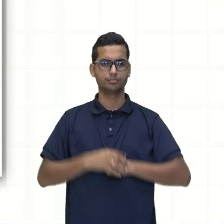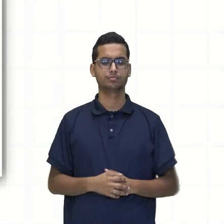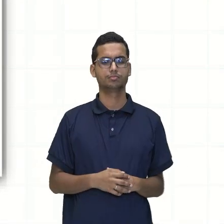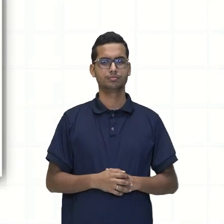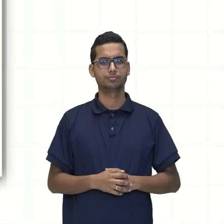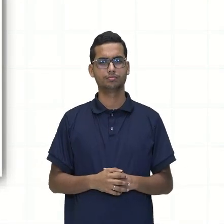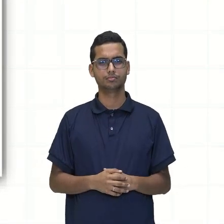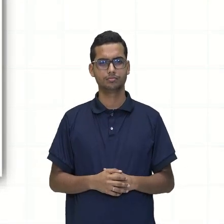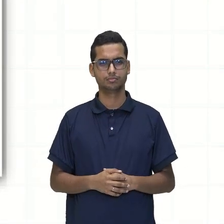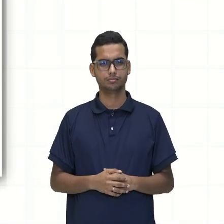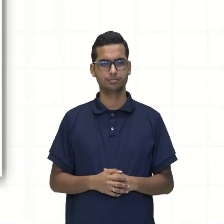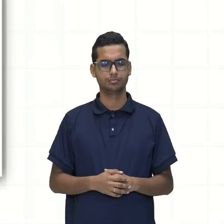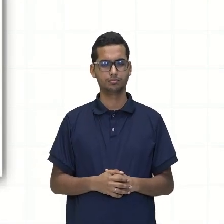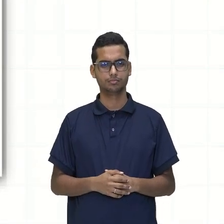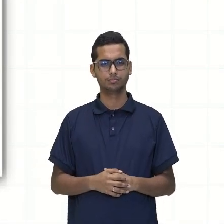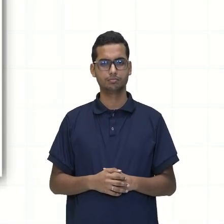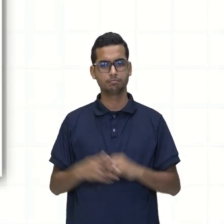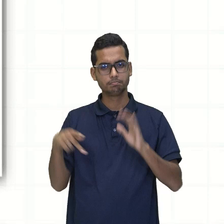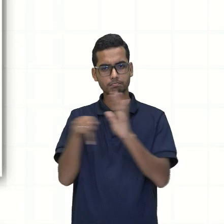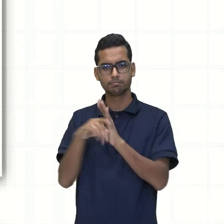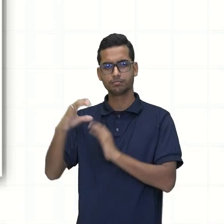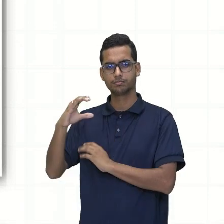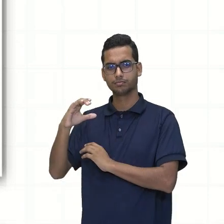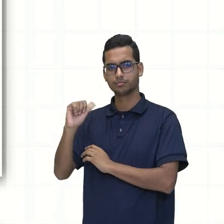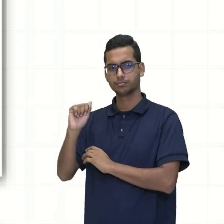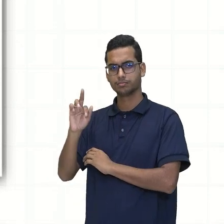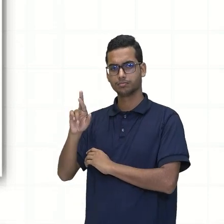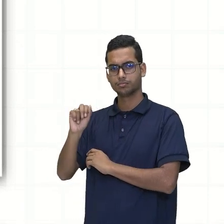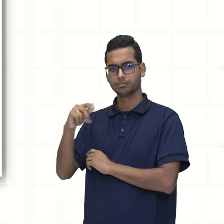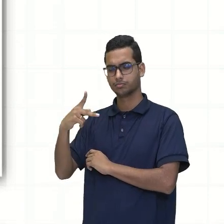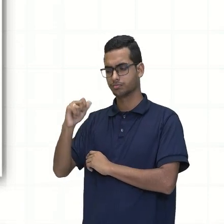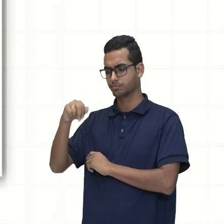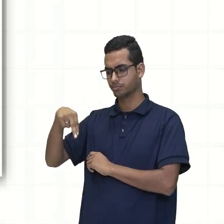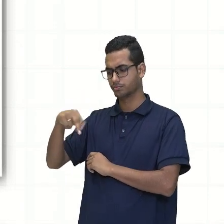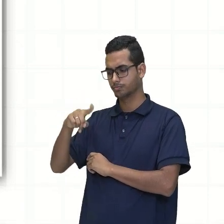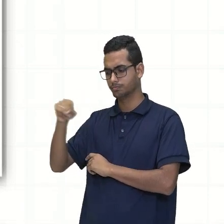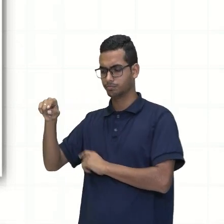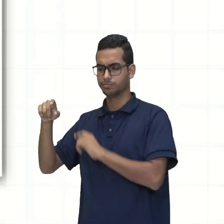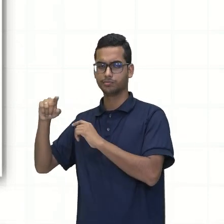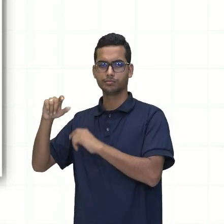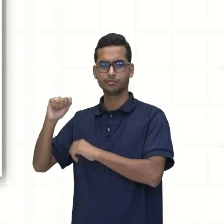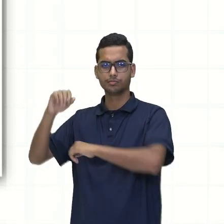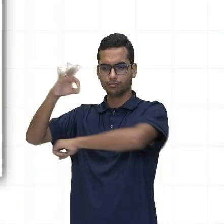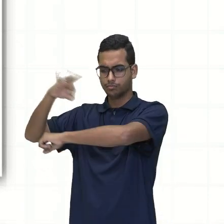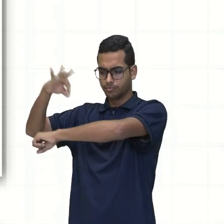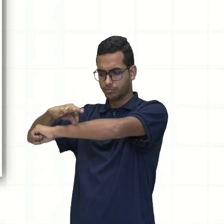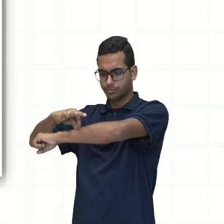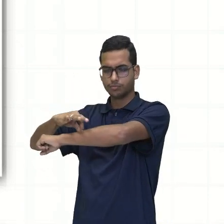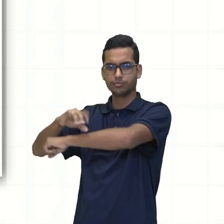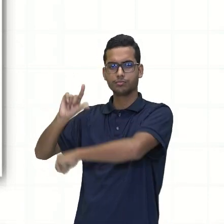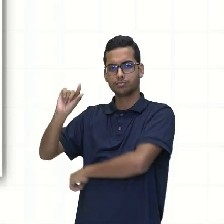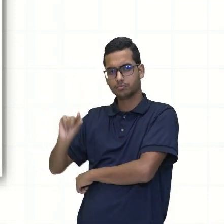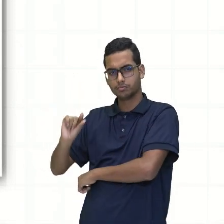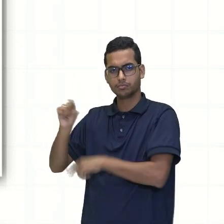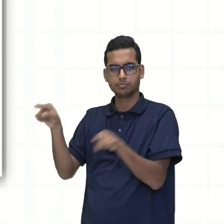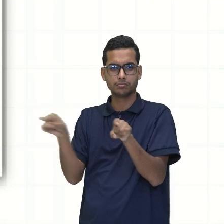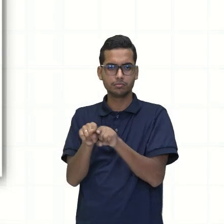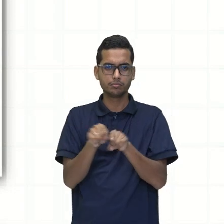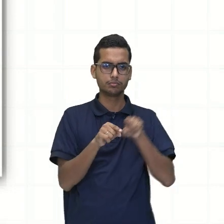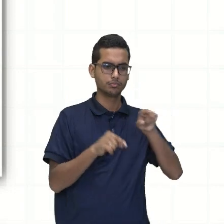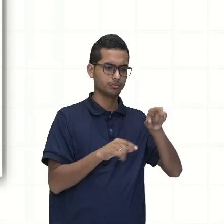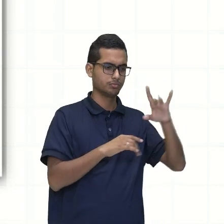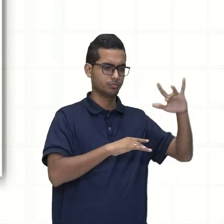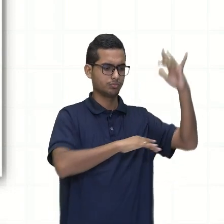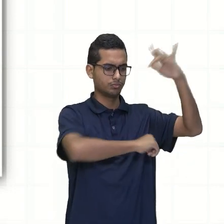Enquanto o carapanã é um pouquinho menor, de uma coloração um pouquinho marrom, o mosquito da dengue é mais escuro. No caso